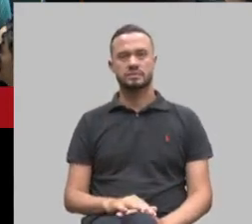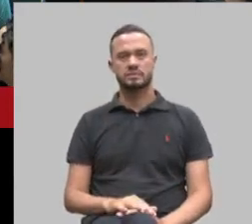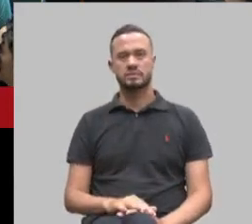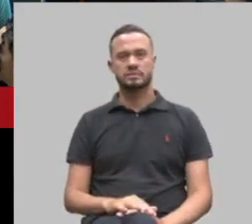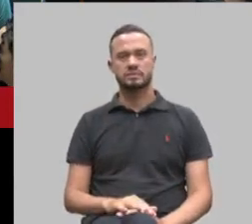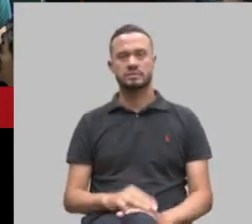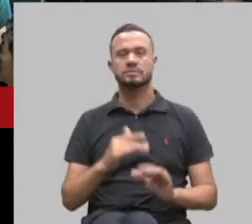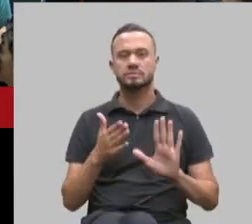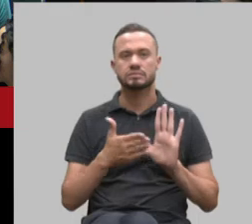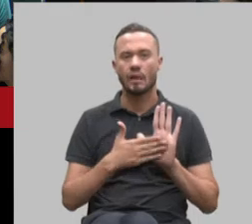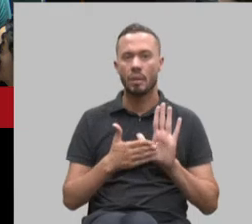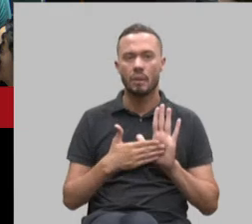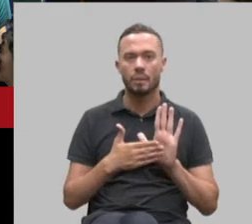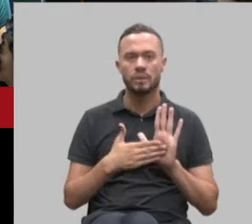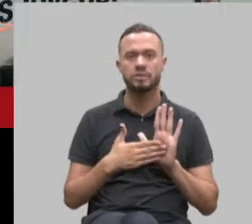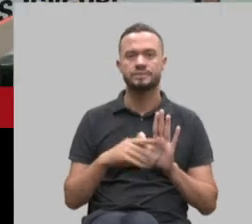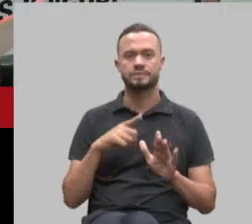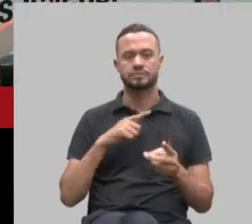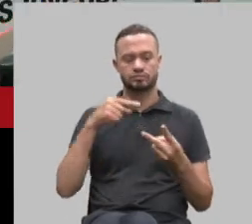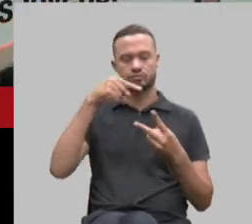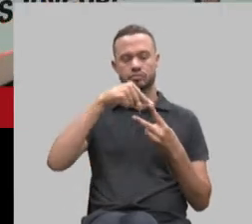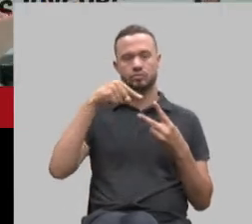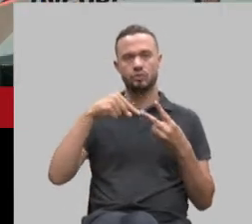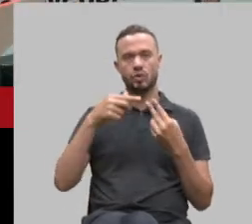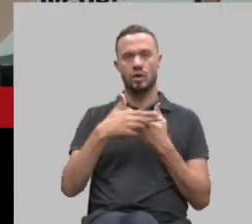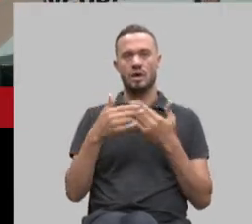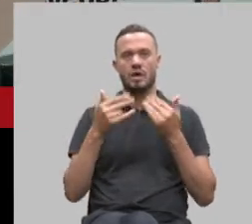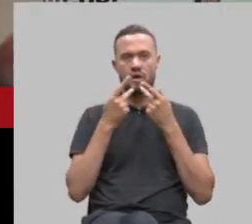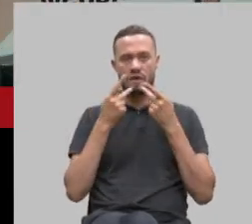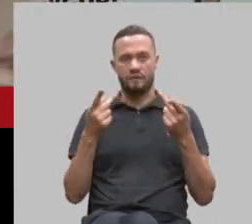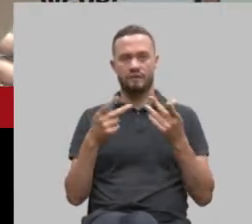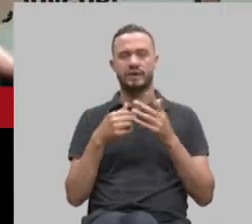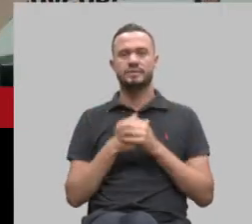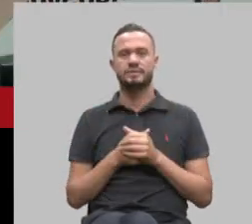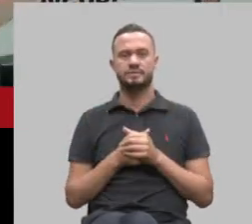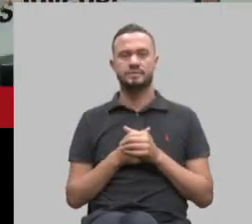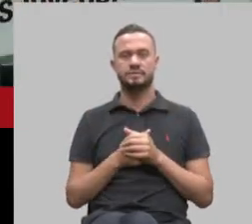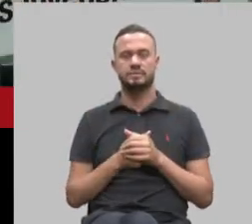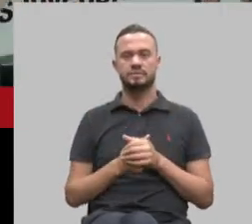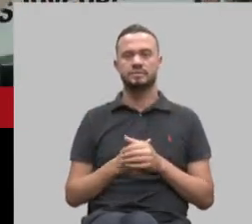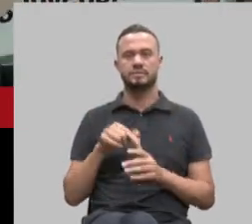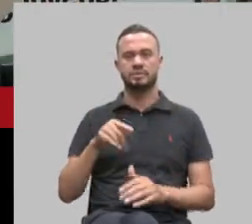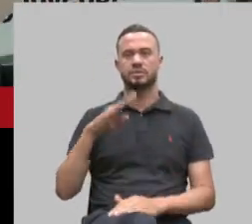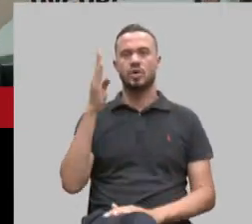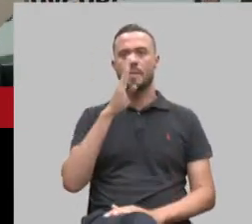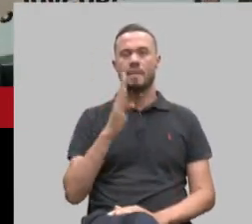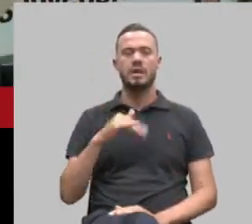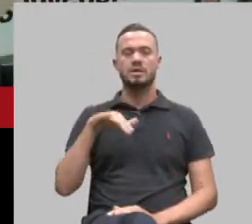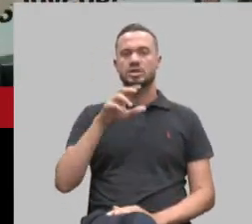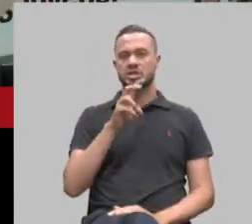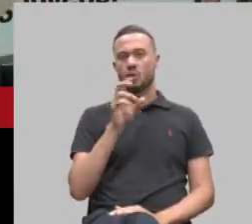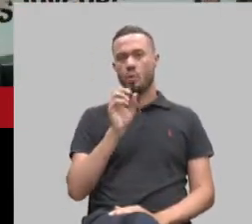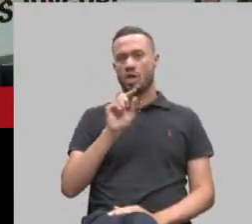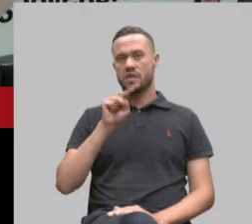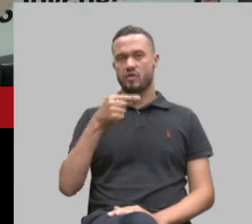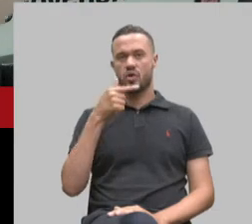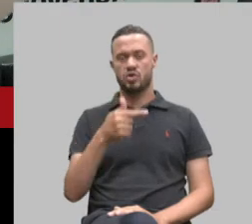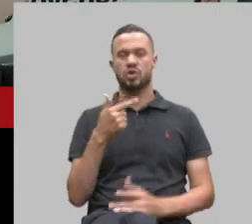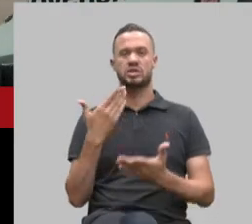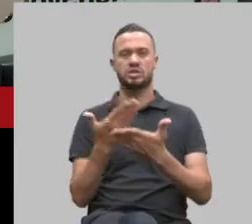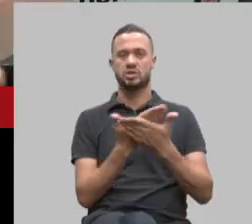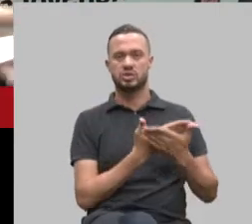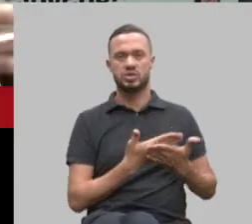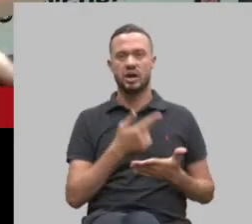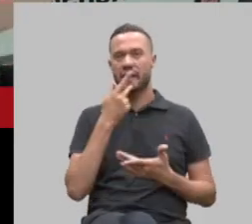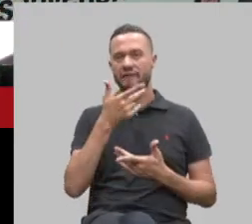tem dois pontos que eu gostaria de mencionar no Brasil cerca de 50,2 por dos Estudantes afirmam que os pais não